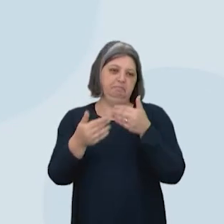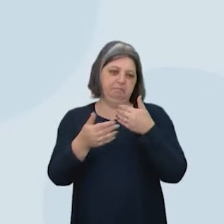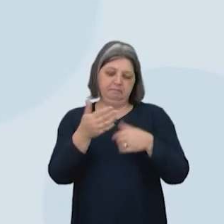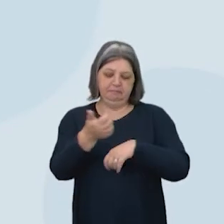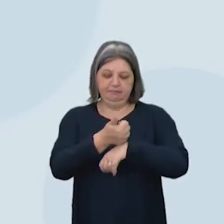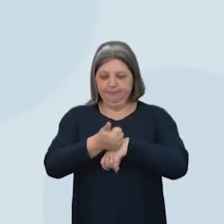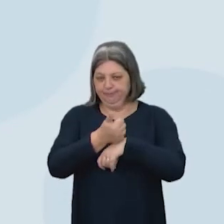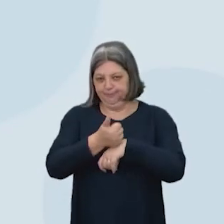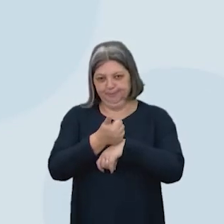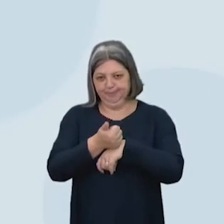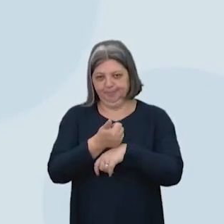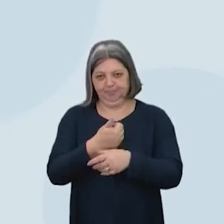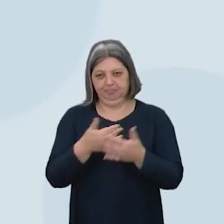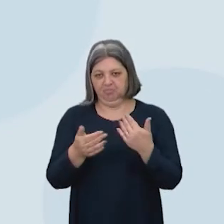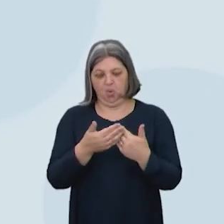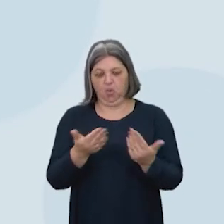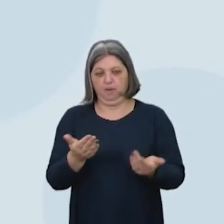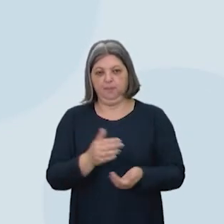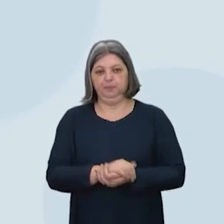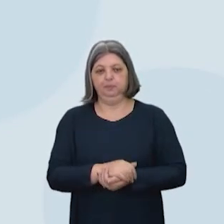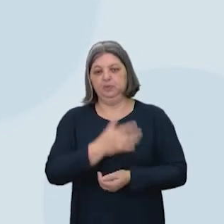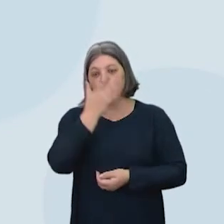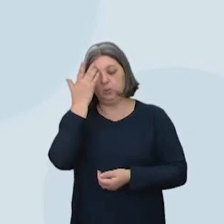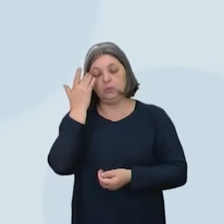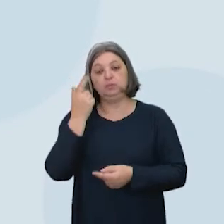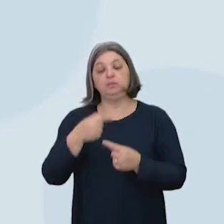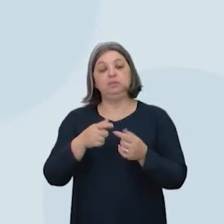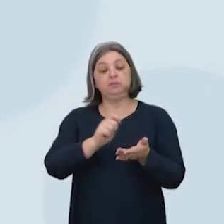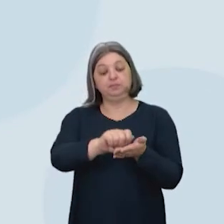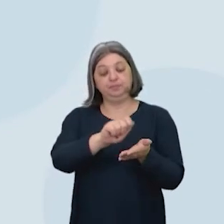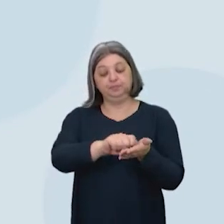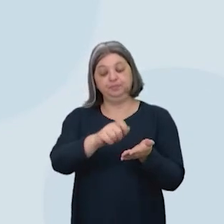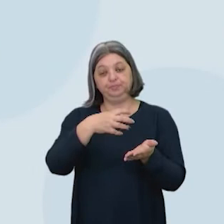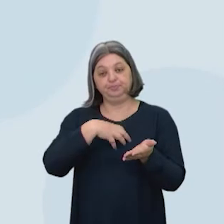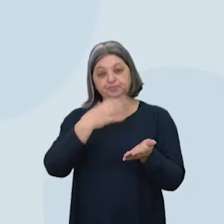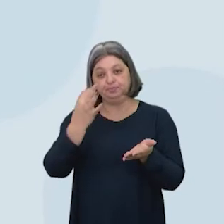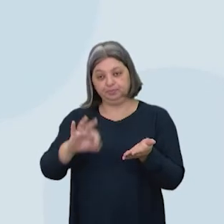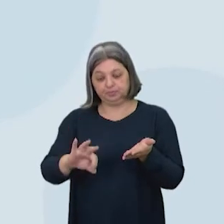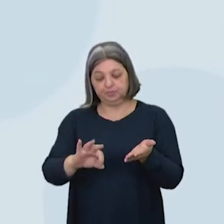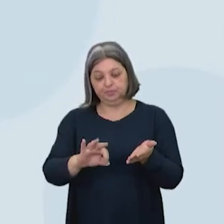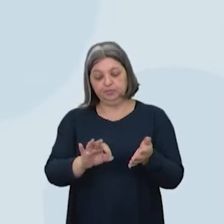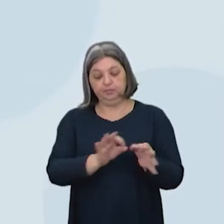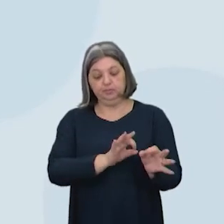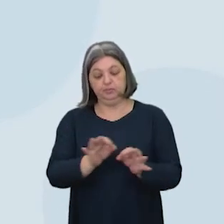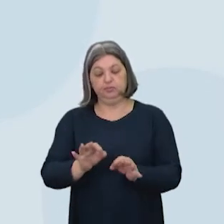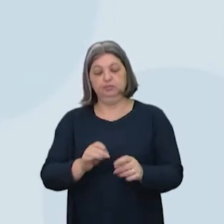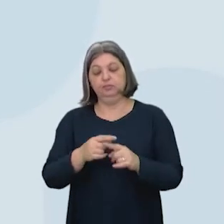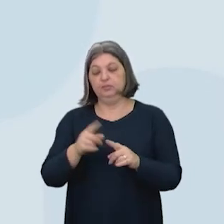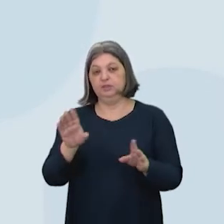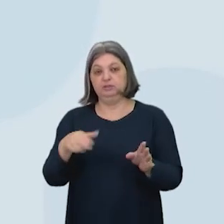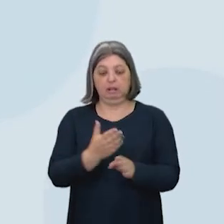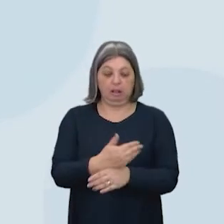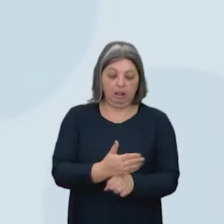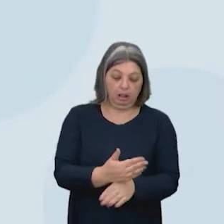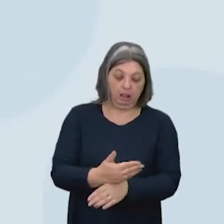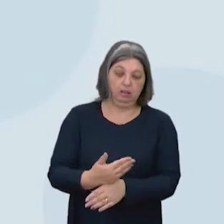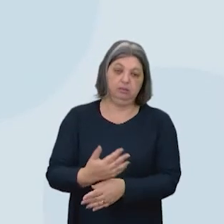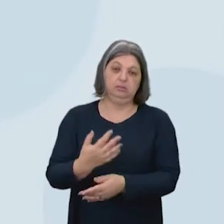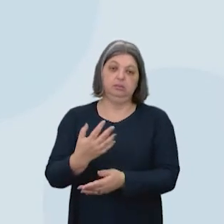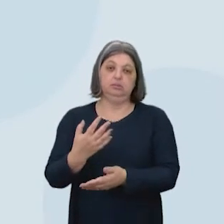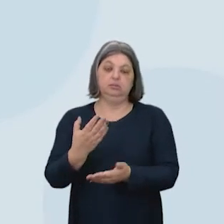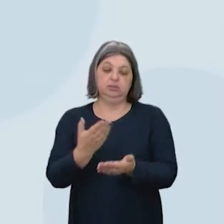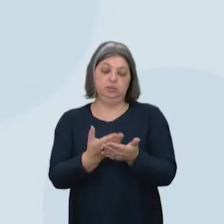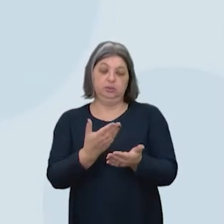engenheiro, seja ele quem for, se ele não fizer as anotações de forma adequada, ele se perde ali nos estudos e faz o cálculo